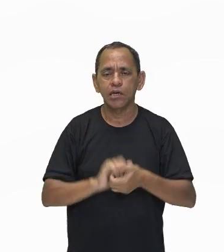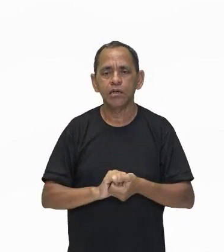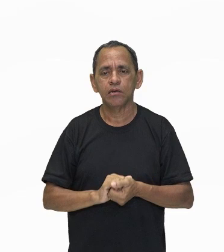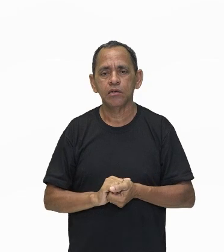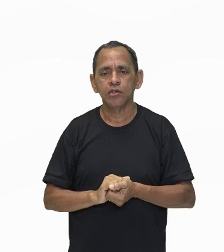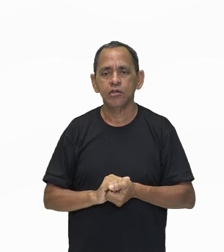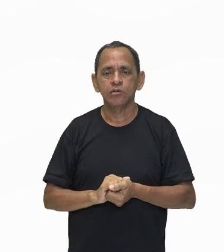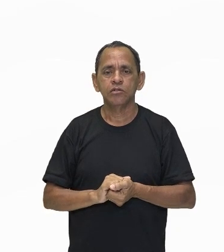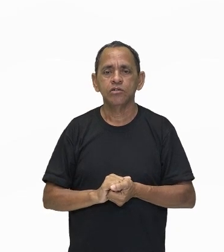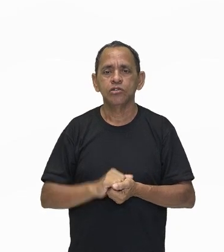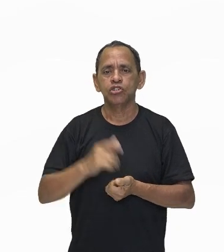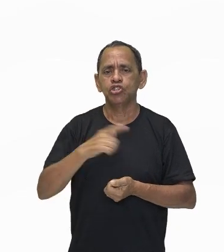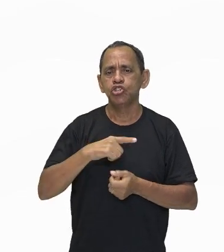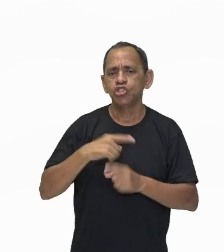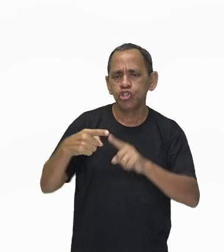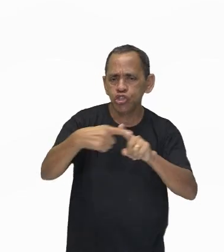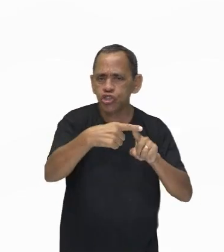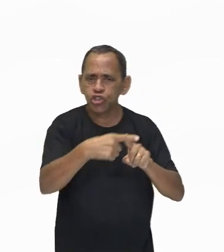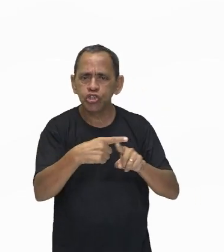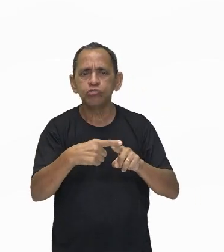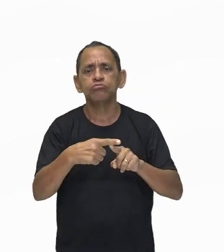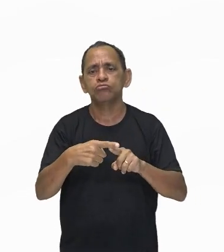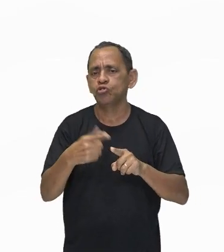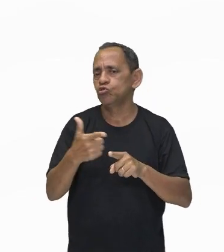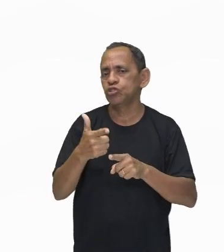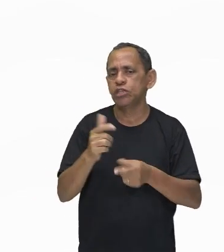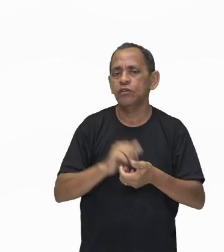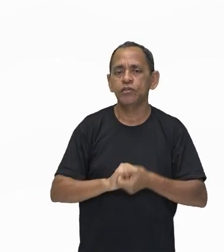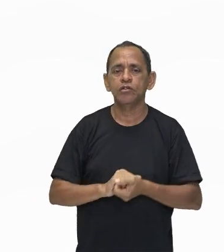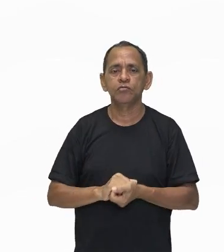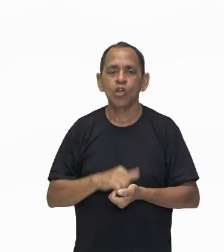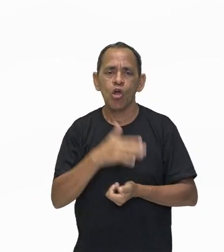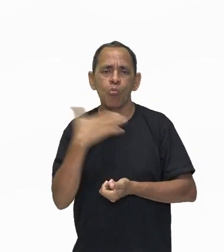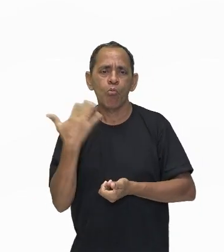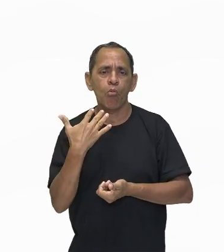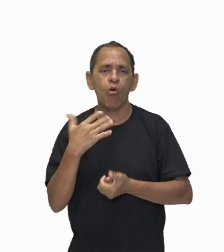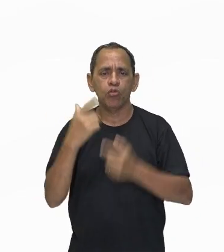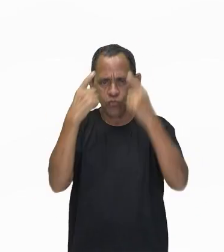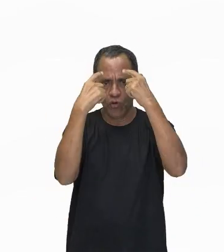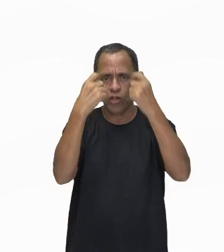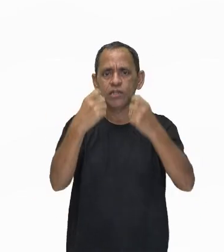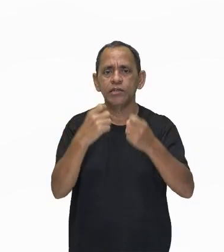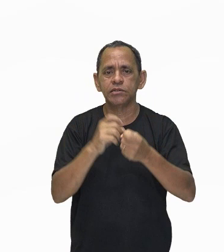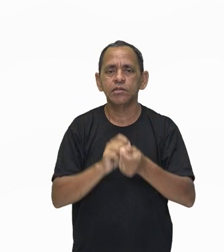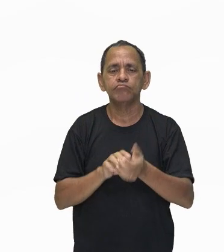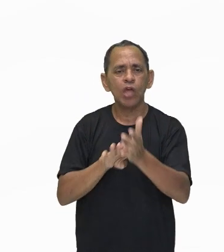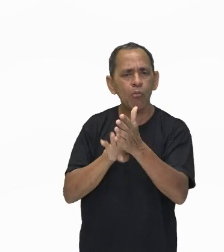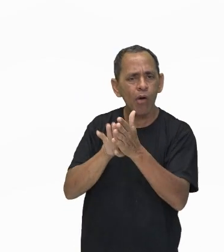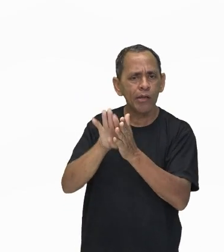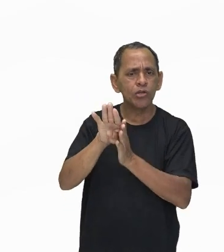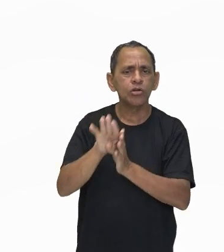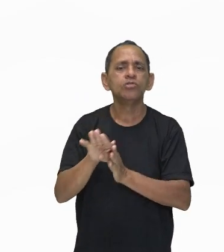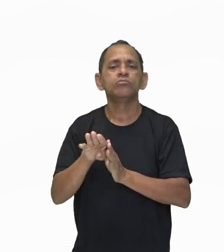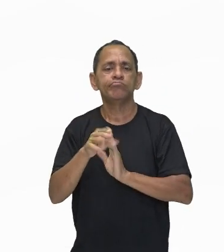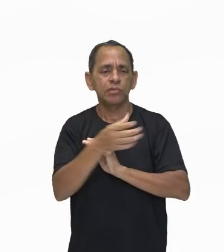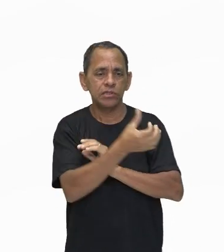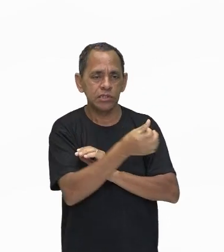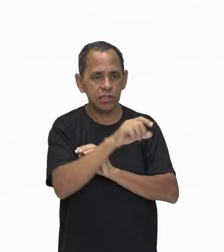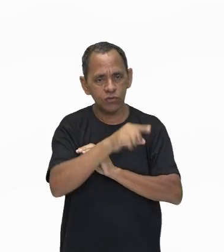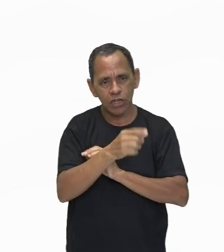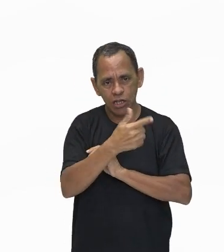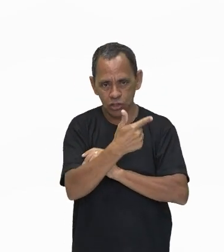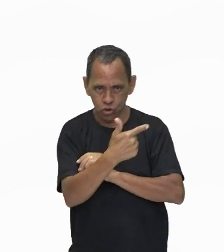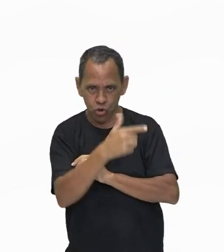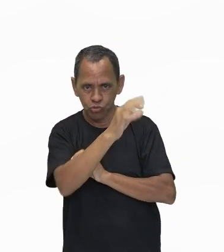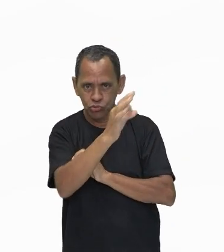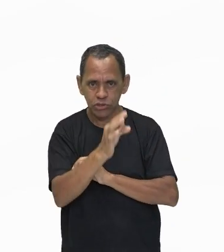indeterminada em relação ao total de mortes violentas, esse índice passou, então, de 6,2%